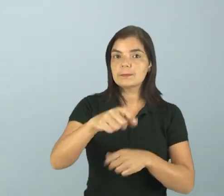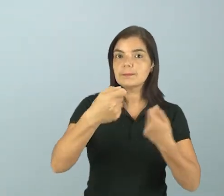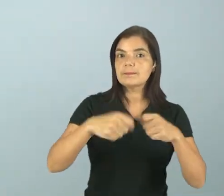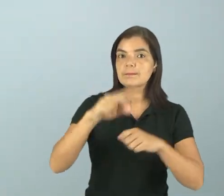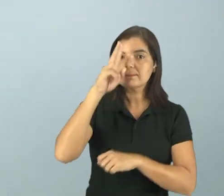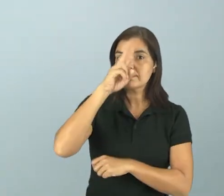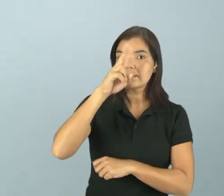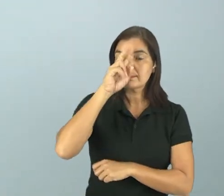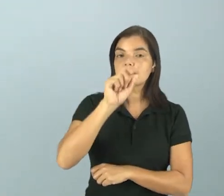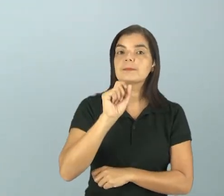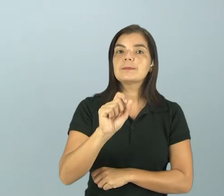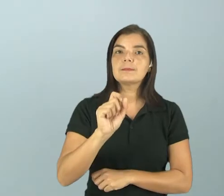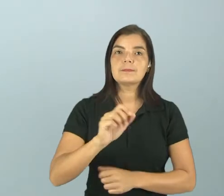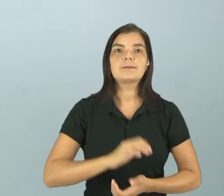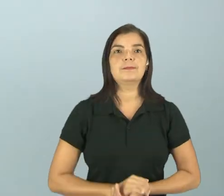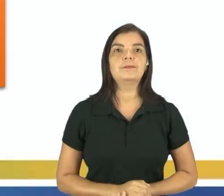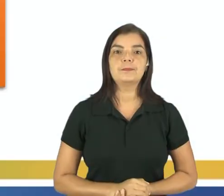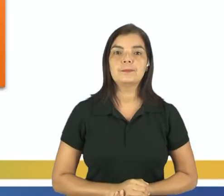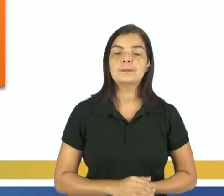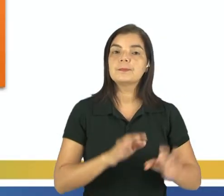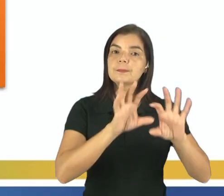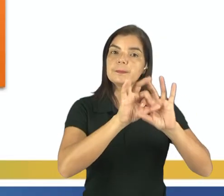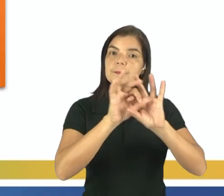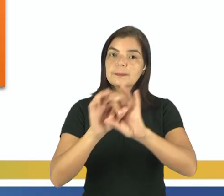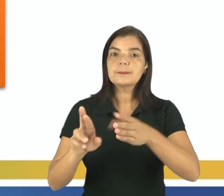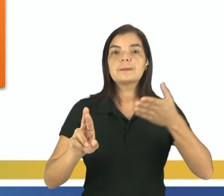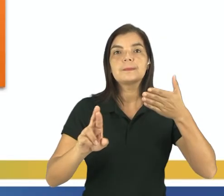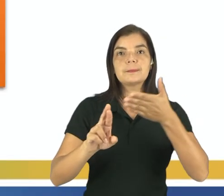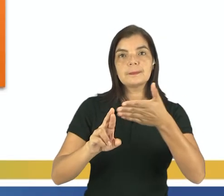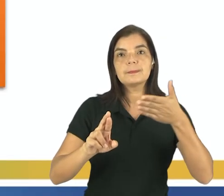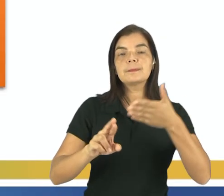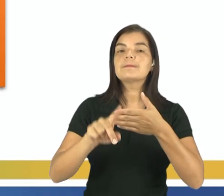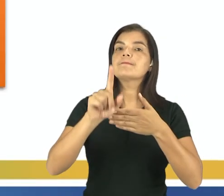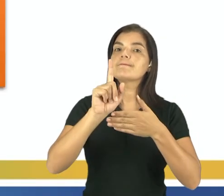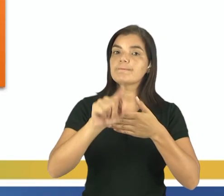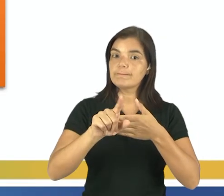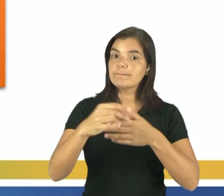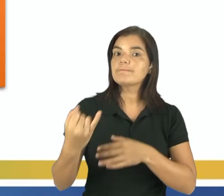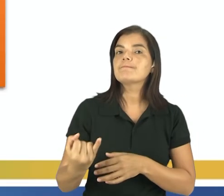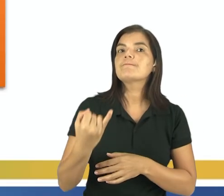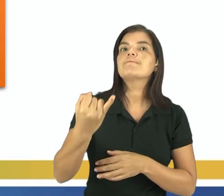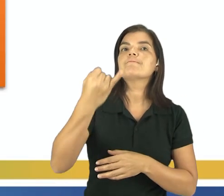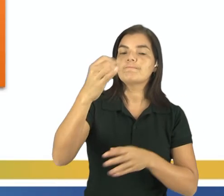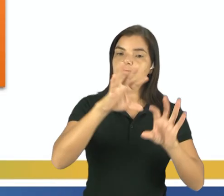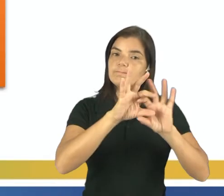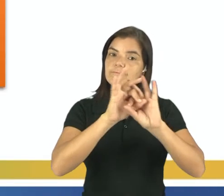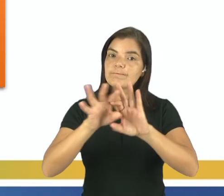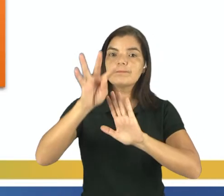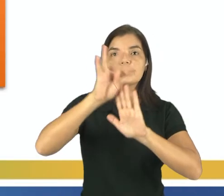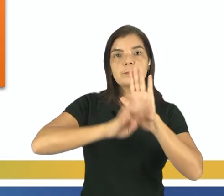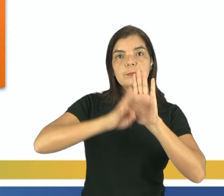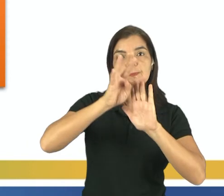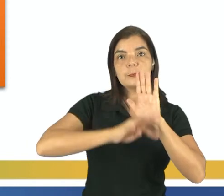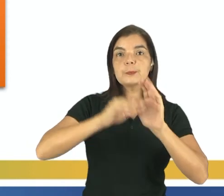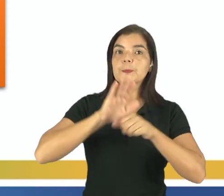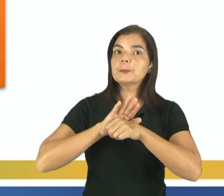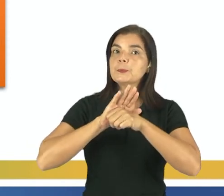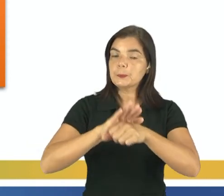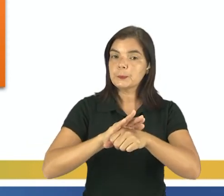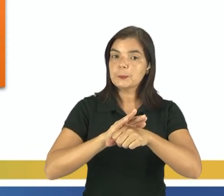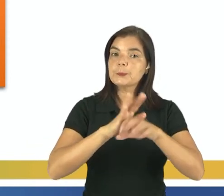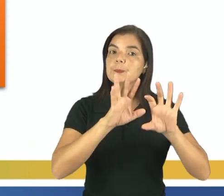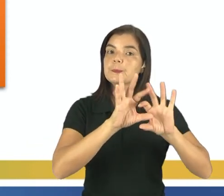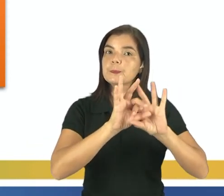precisam lembrar é o seguinte: a coesão referencial ela é um mecanismo de coesão textual, que colabora